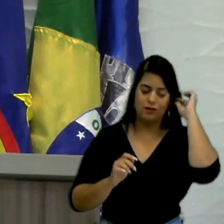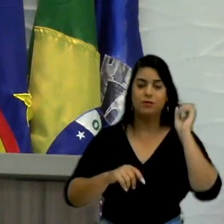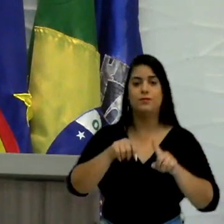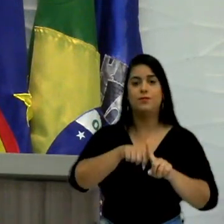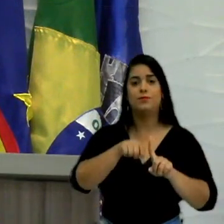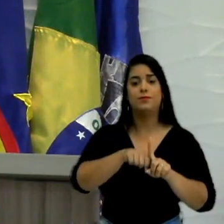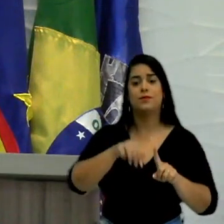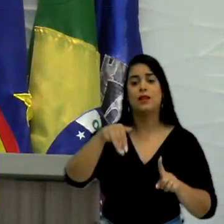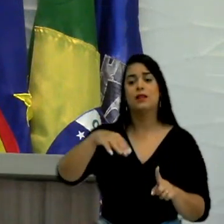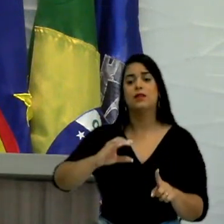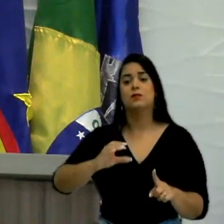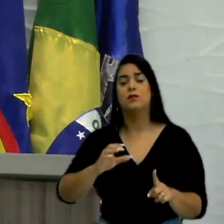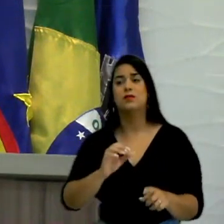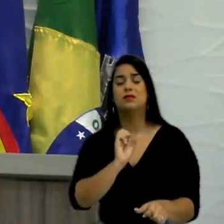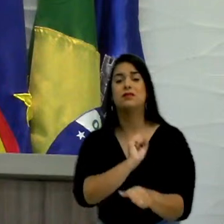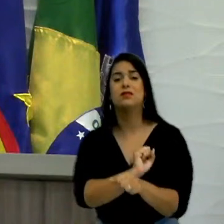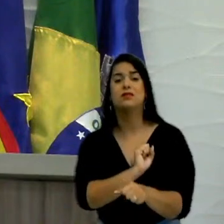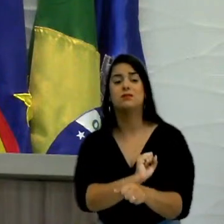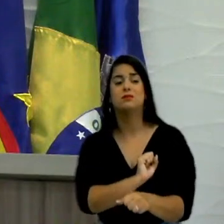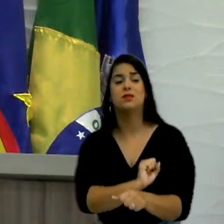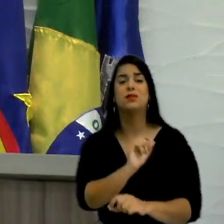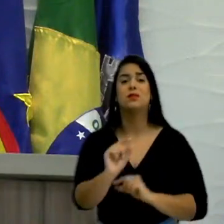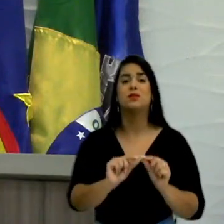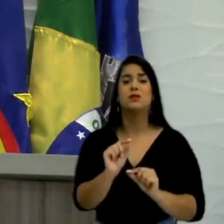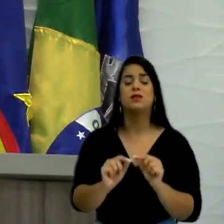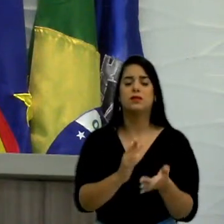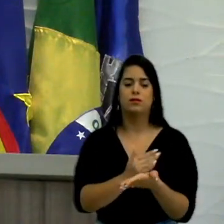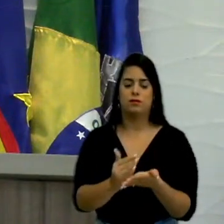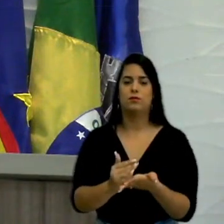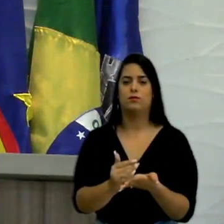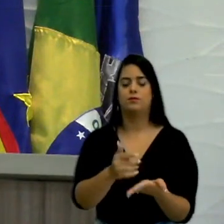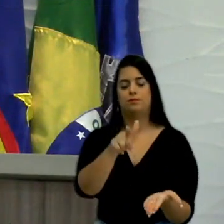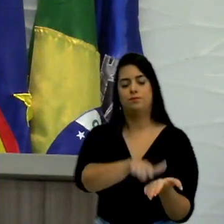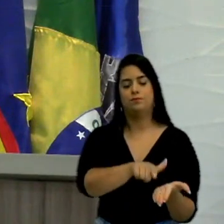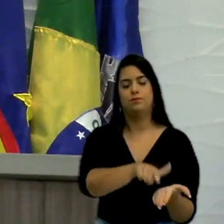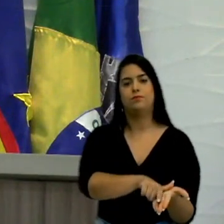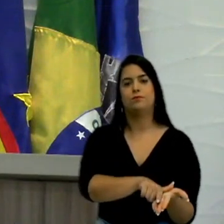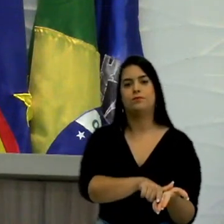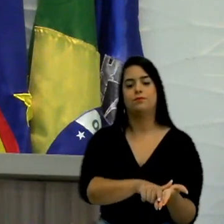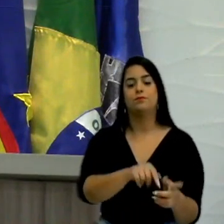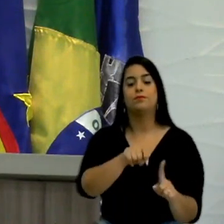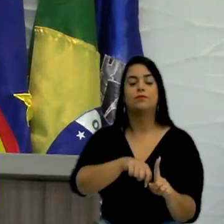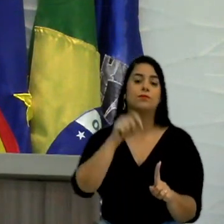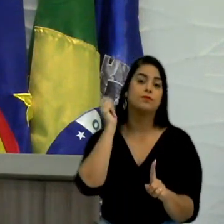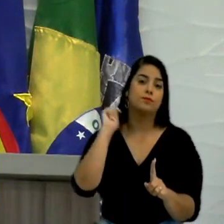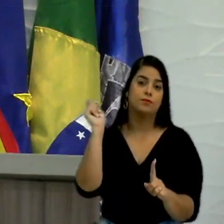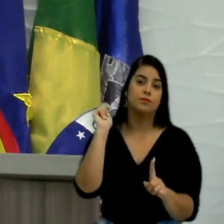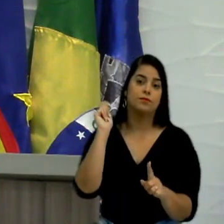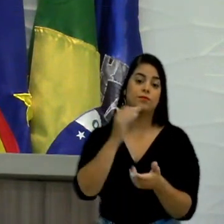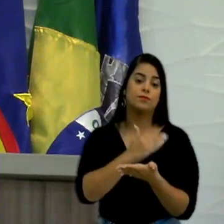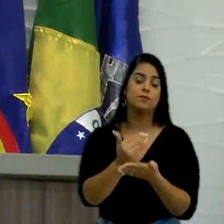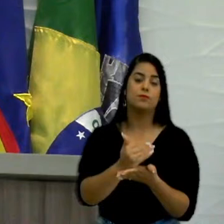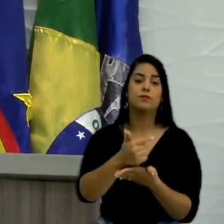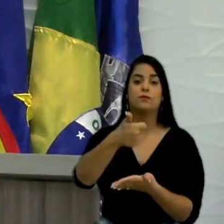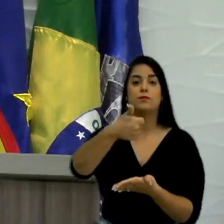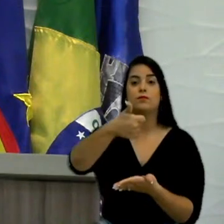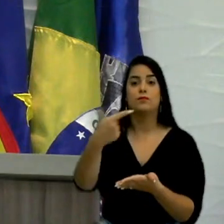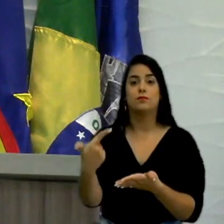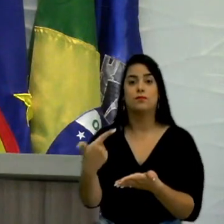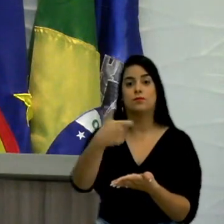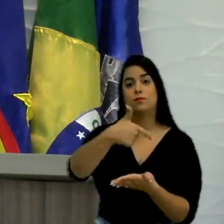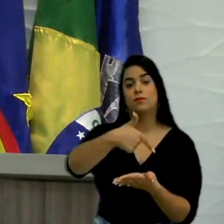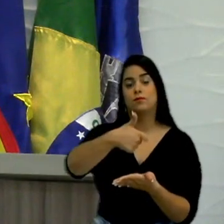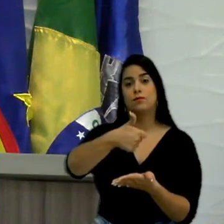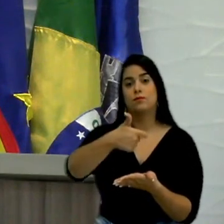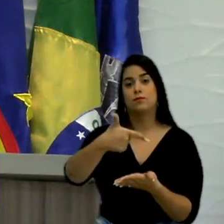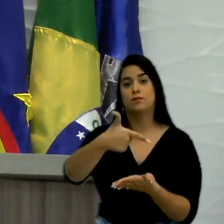na expectativa que entre na folha de pagamento de abril, a partir do dia 12, dia 15, quando começa o